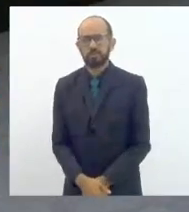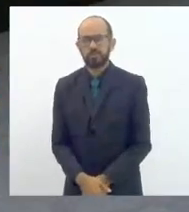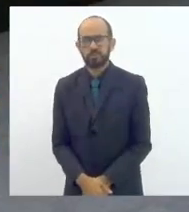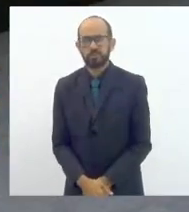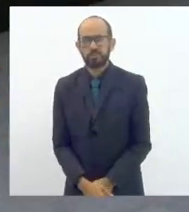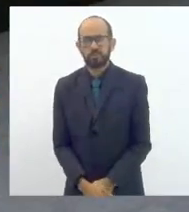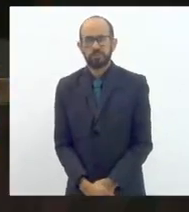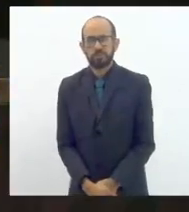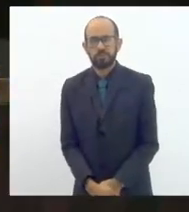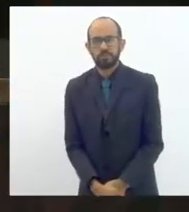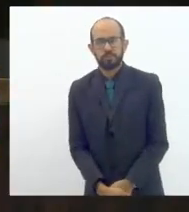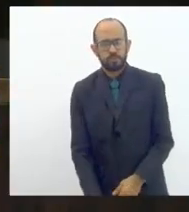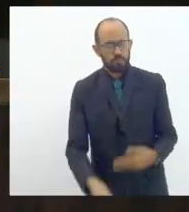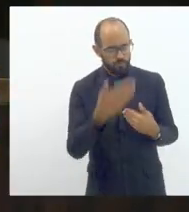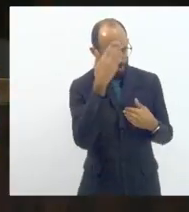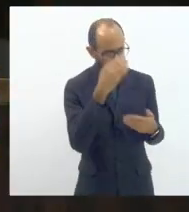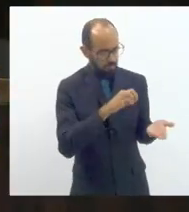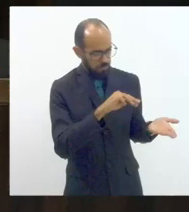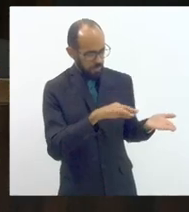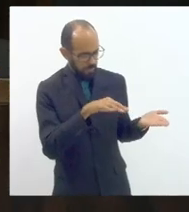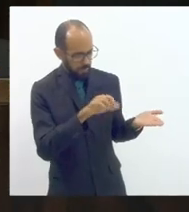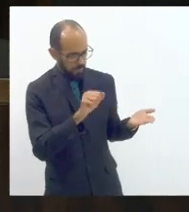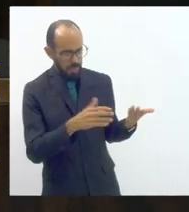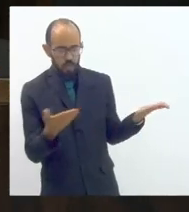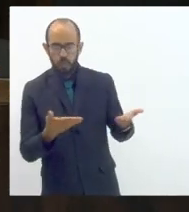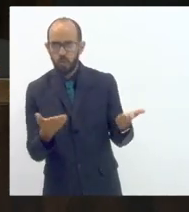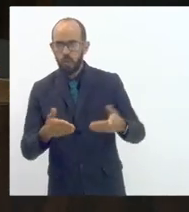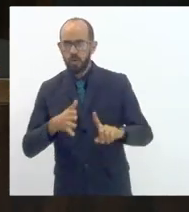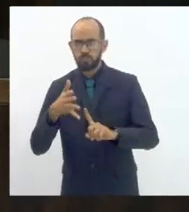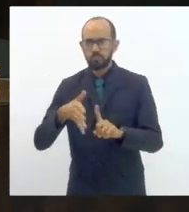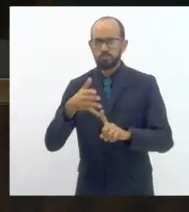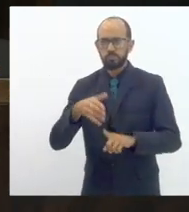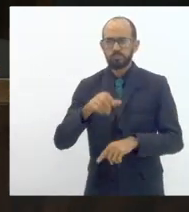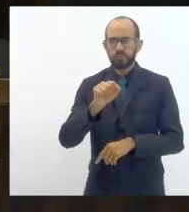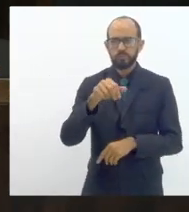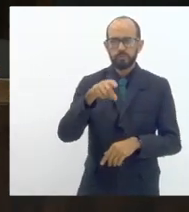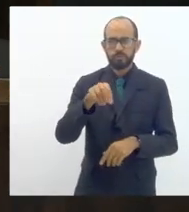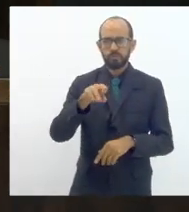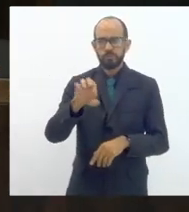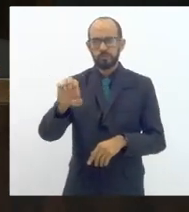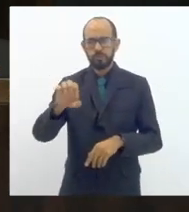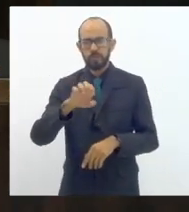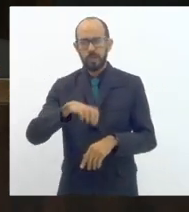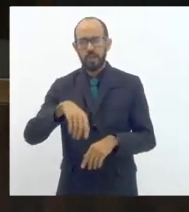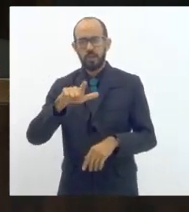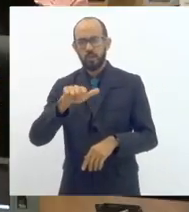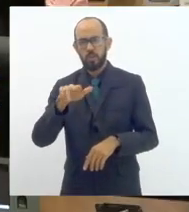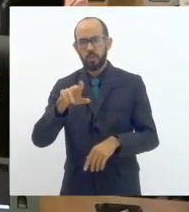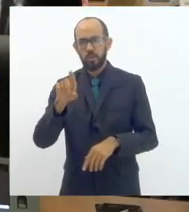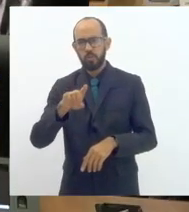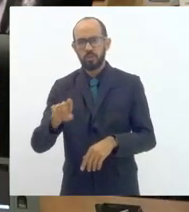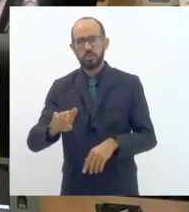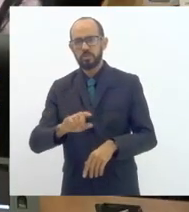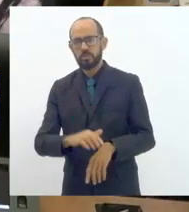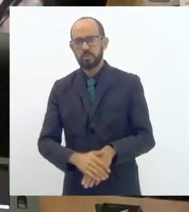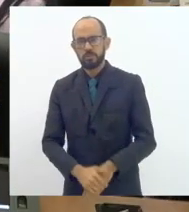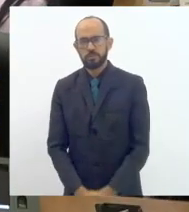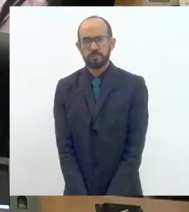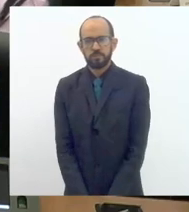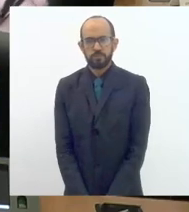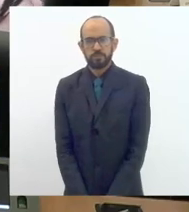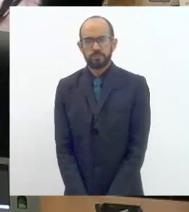Muito obrigada, Maria. Chamo agora para fazer uso da palavra André Luiz. Prepara, Matheus.